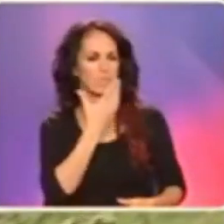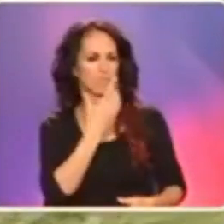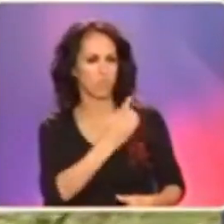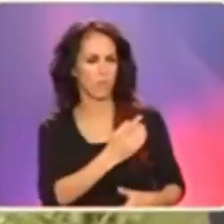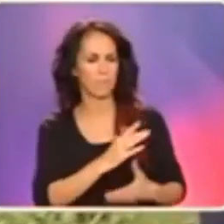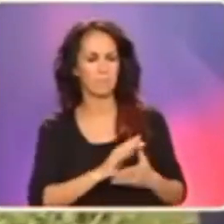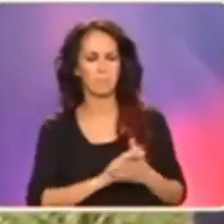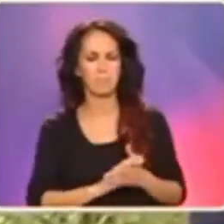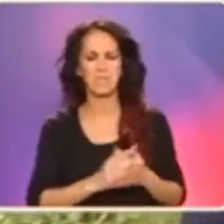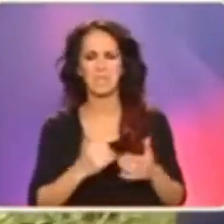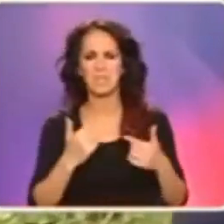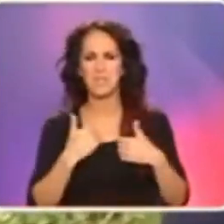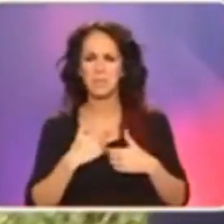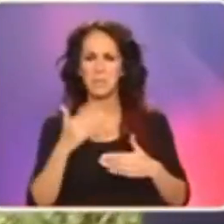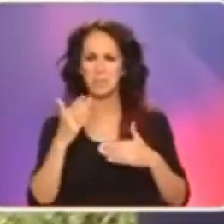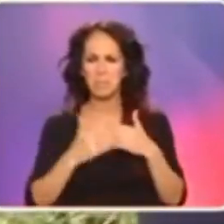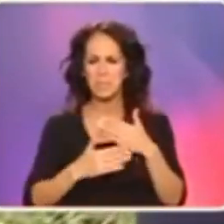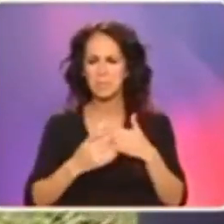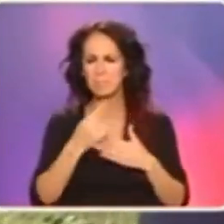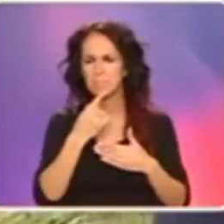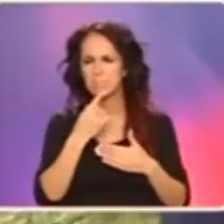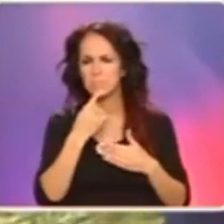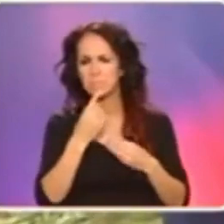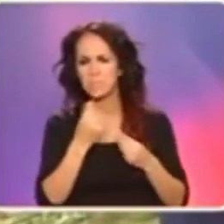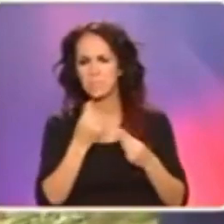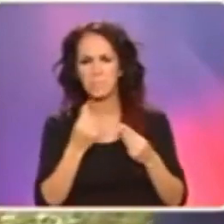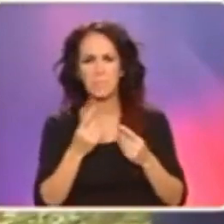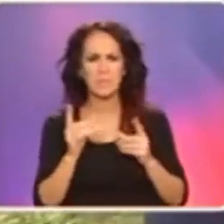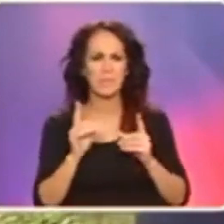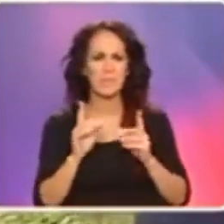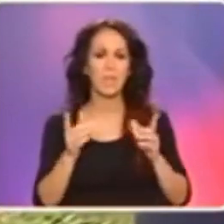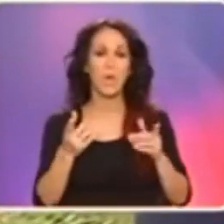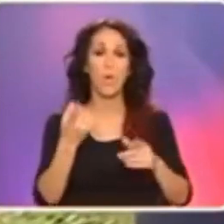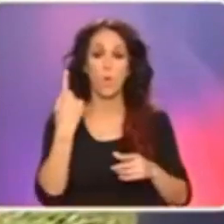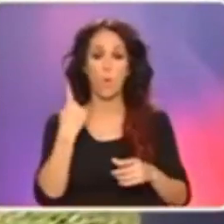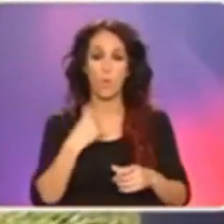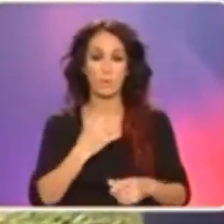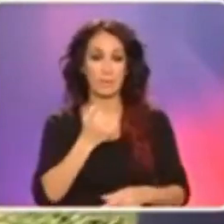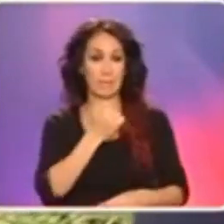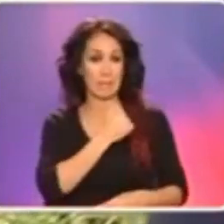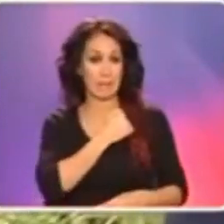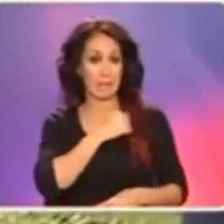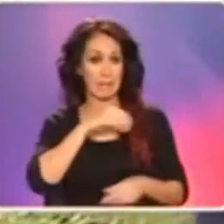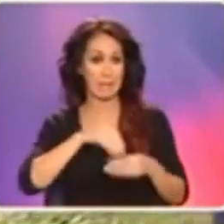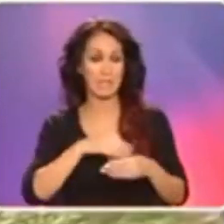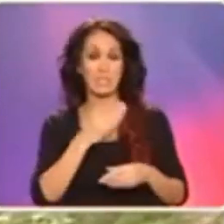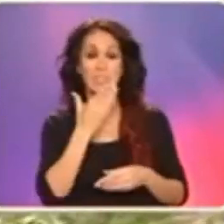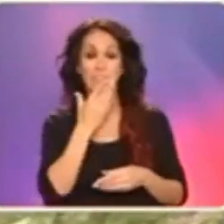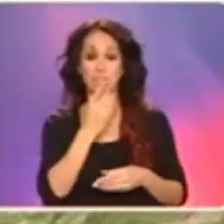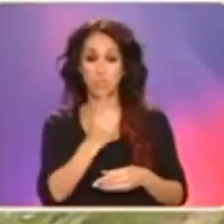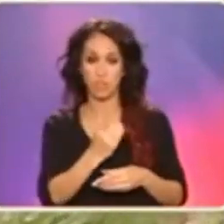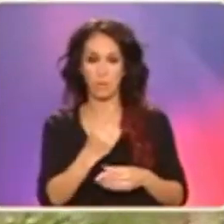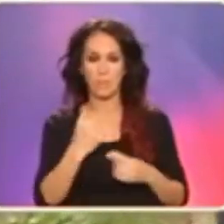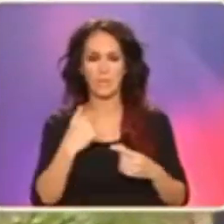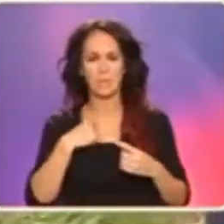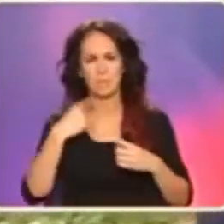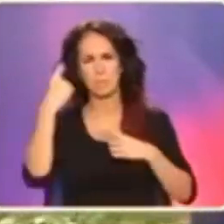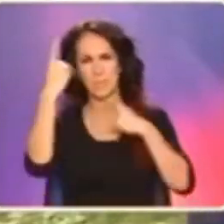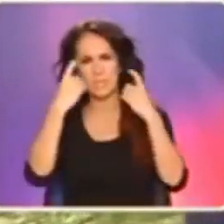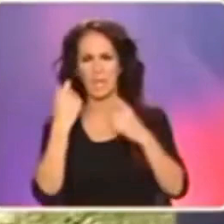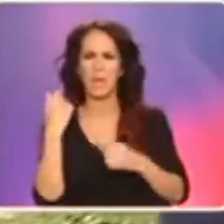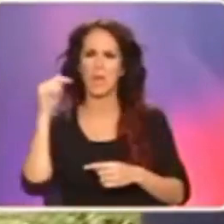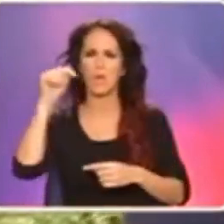me apercebi de... Não foi assim. Eu ontem estava em casa sozinha e deu-me na cabeça vir ao